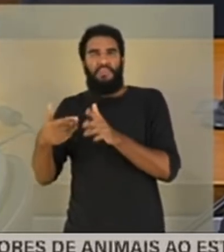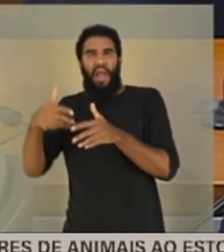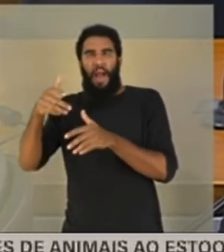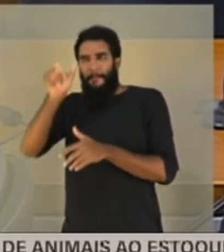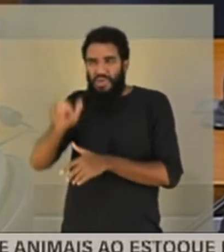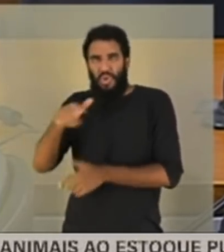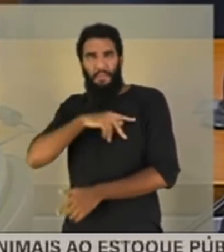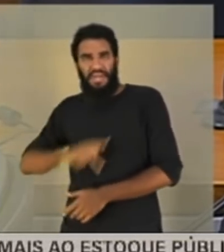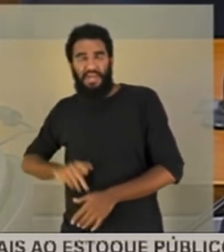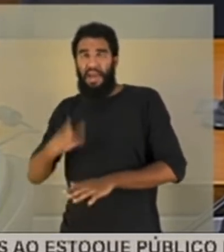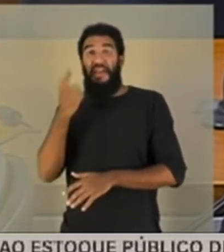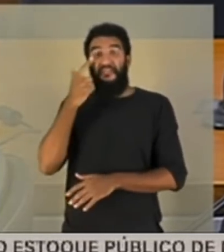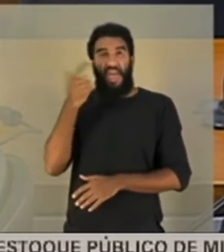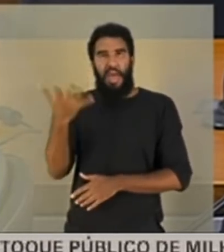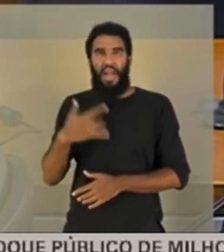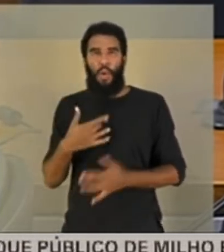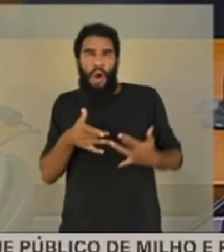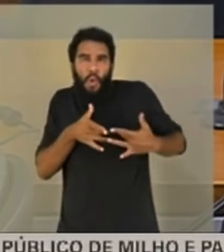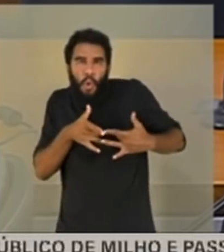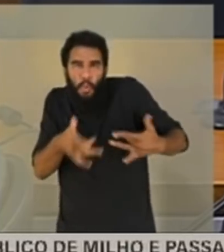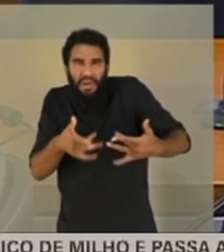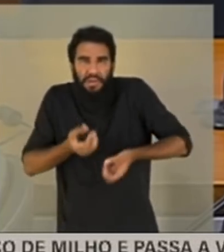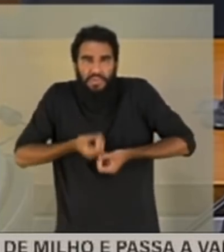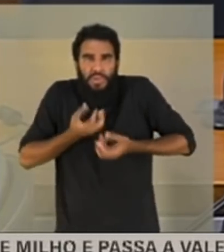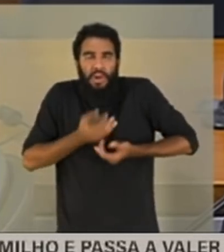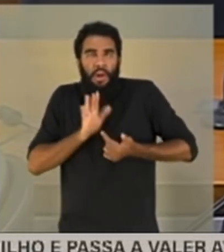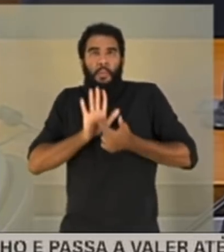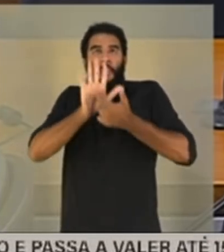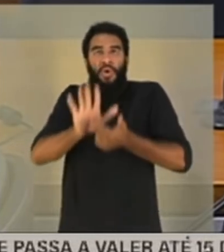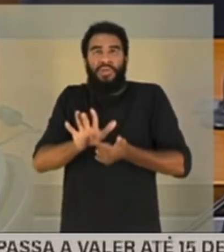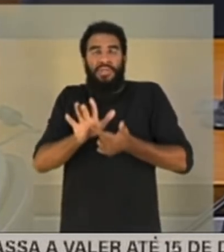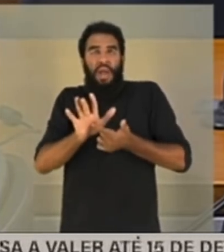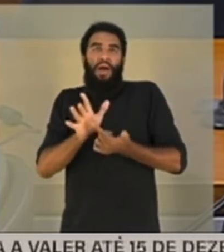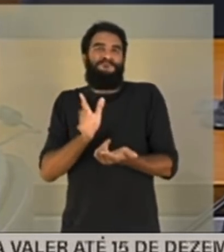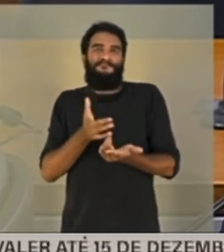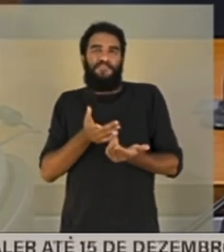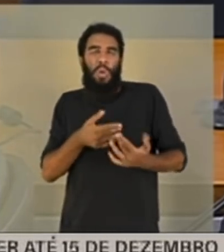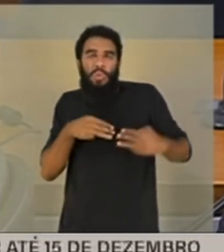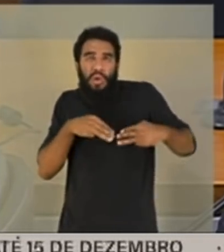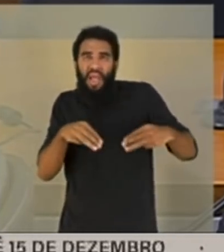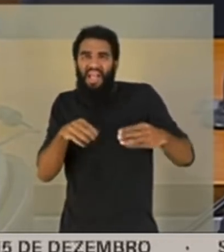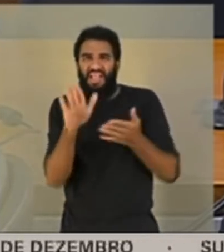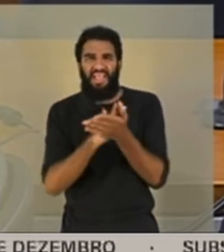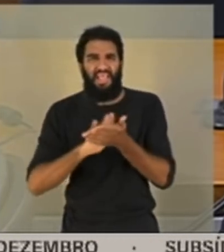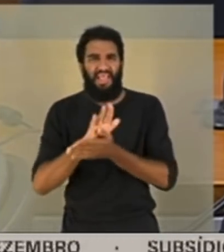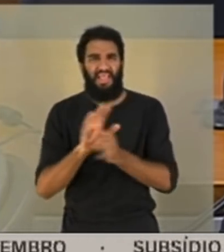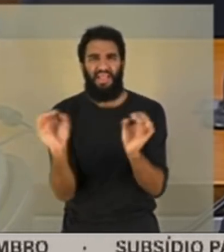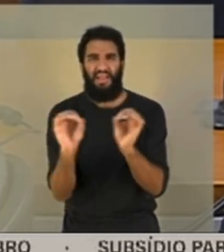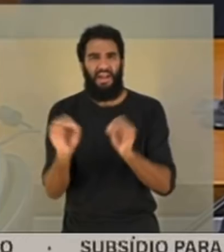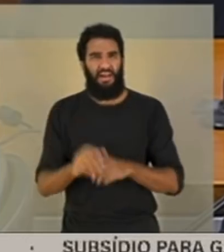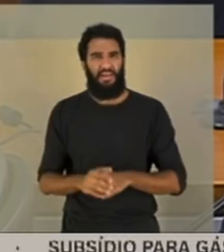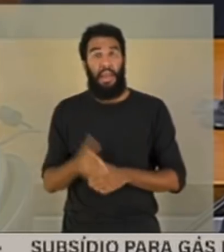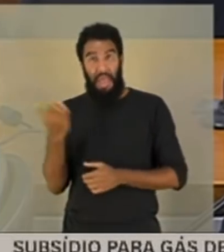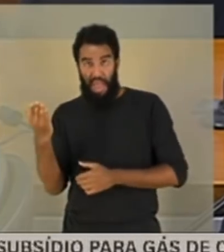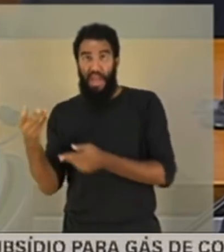vimos derramar lágrima de compaixão ou expressar profundo pesar pelo povo brasileiro. Não soubemos de favela que ele